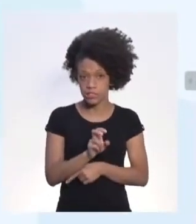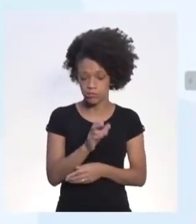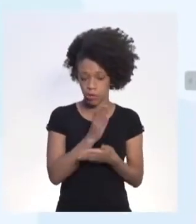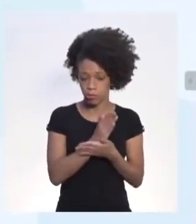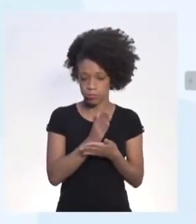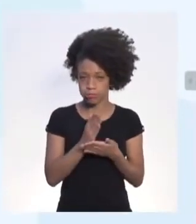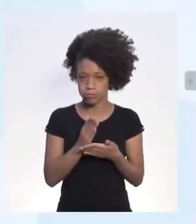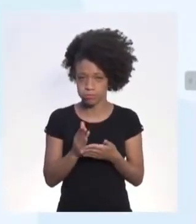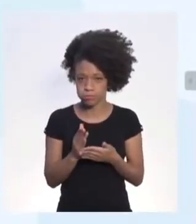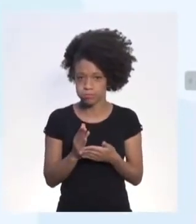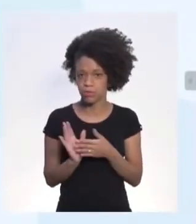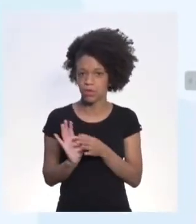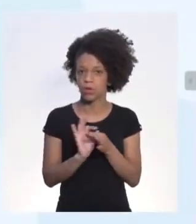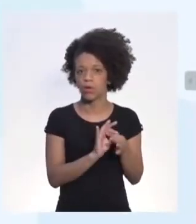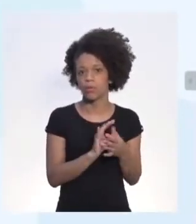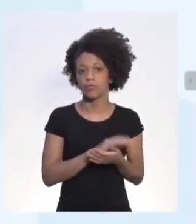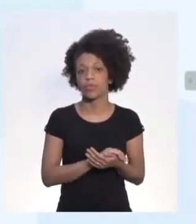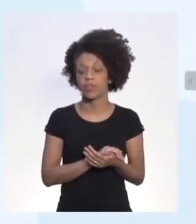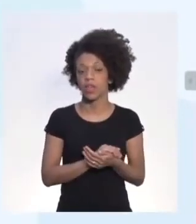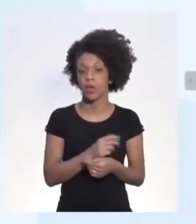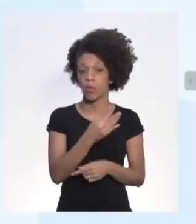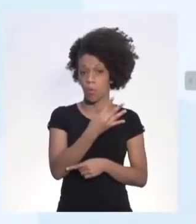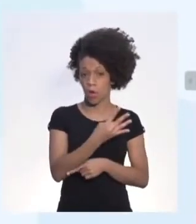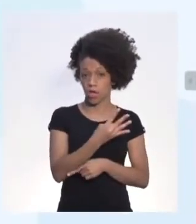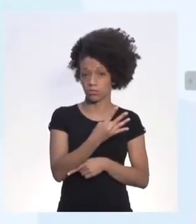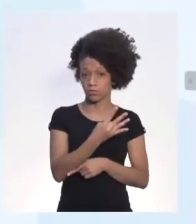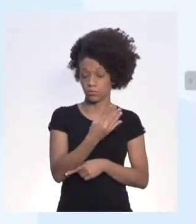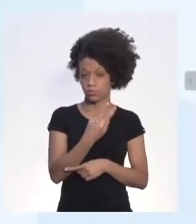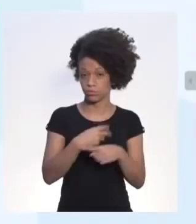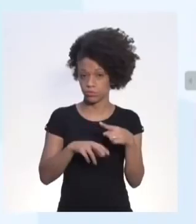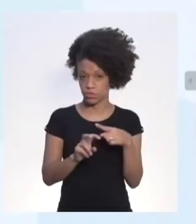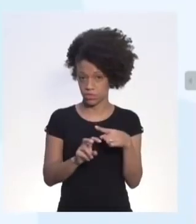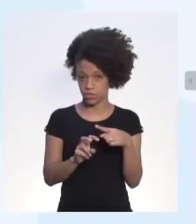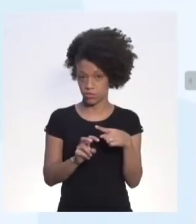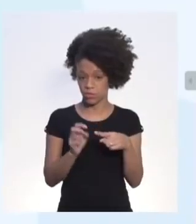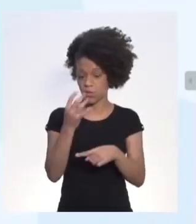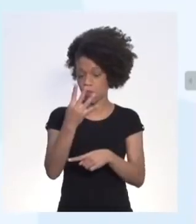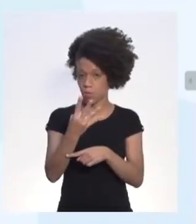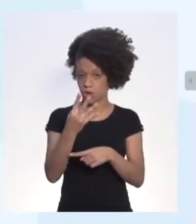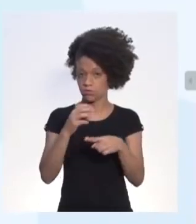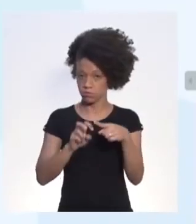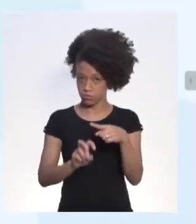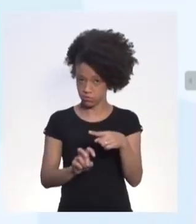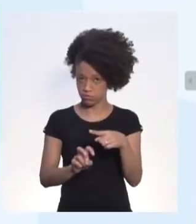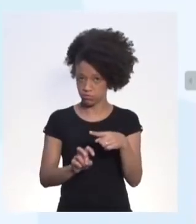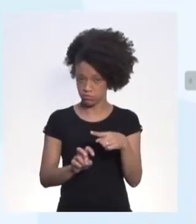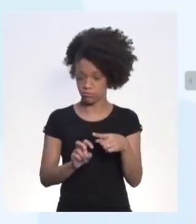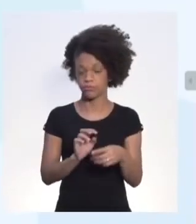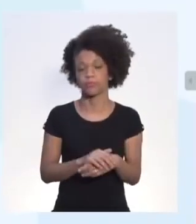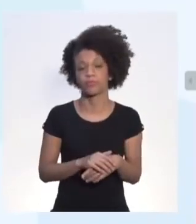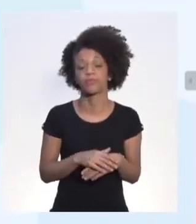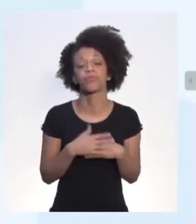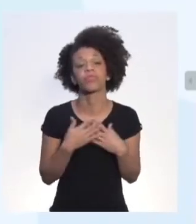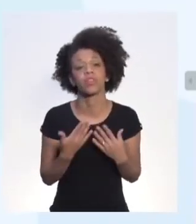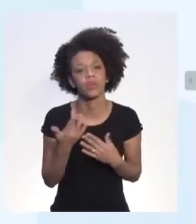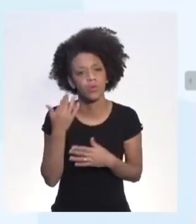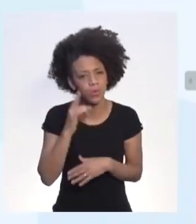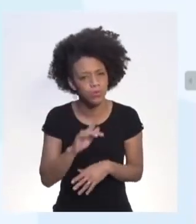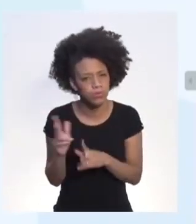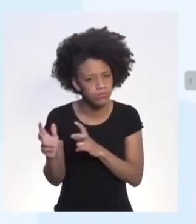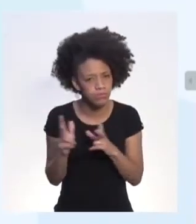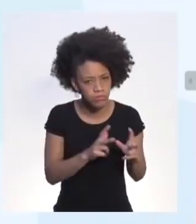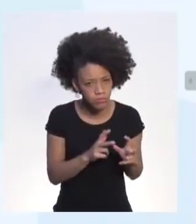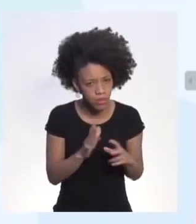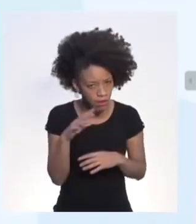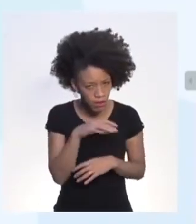contexto aqui, eu peguei 4 partes de 5, né? Então, 4/5 aqui. E aí vocês conseguiram enxergar